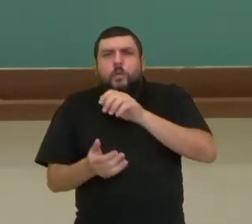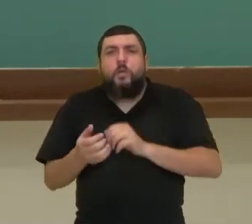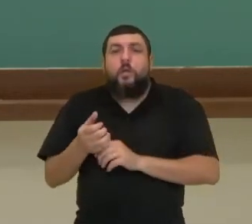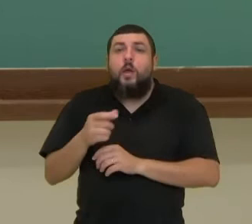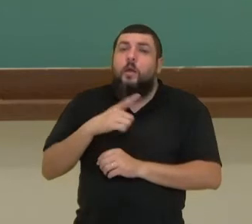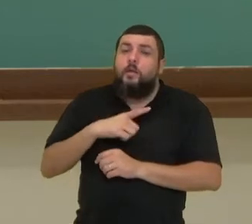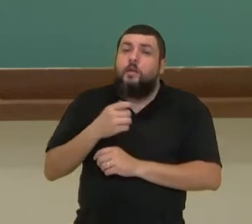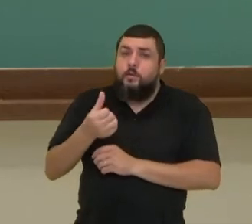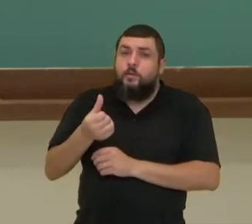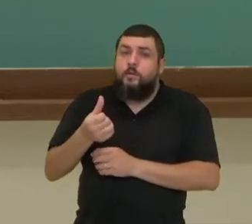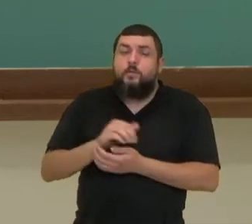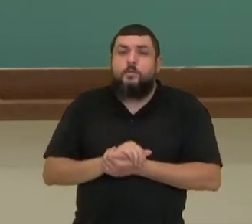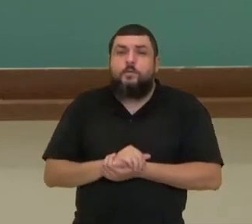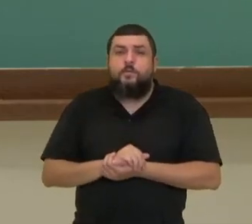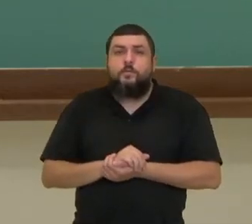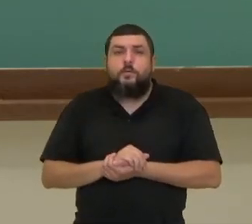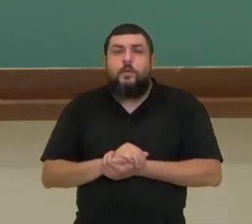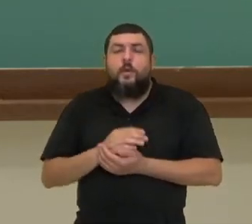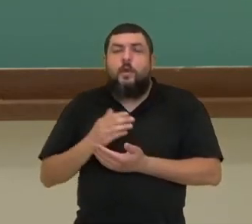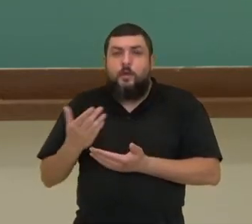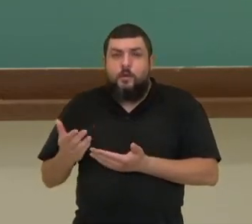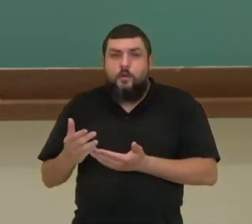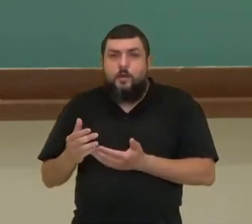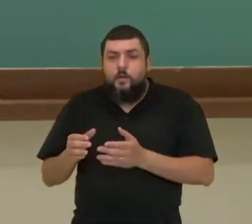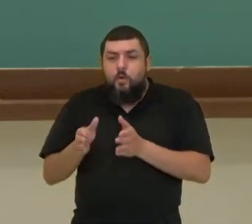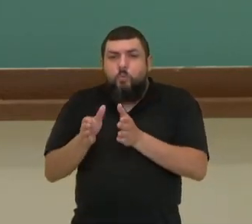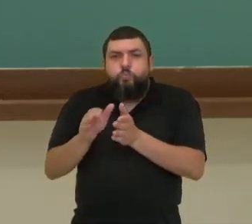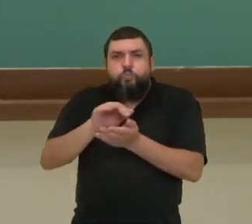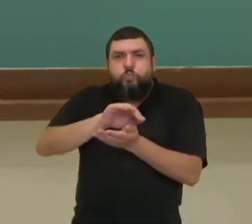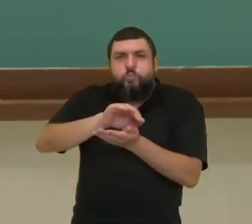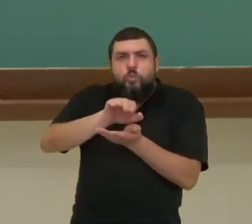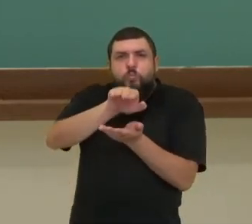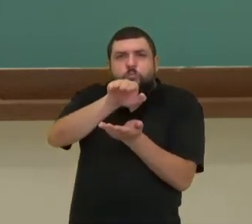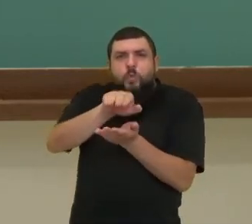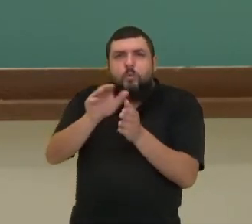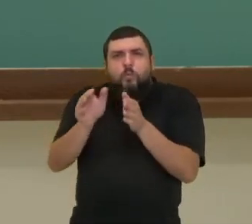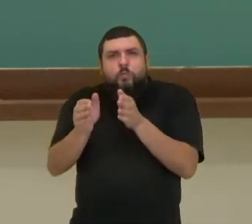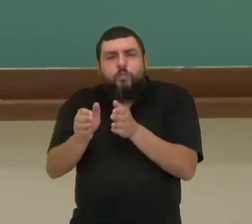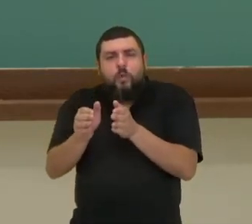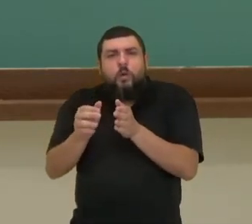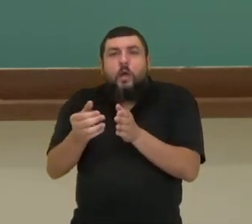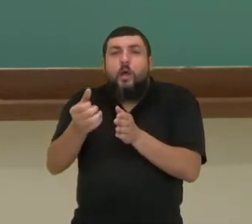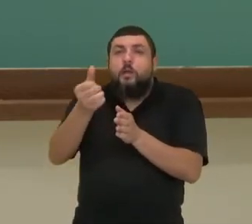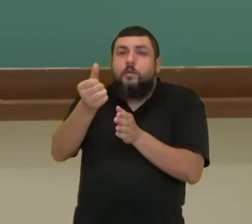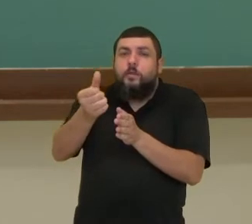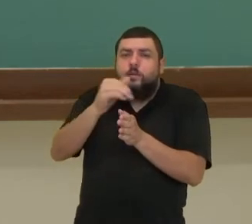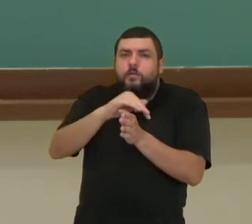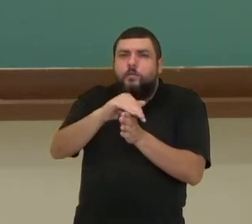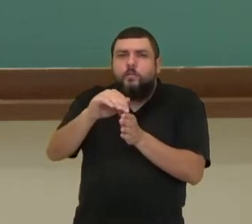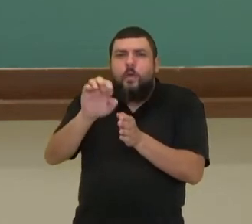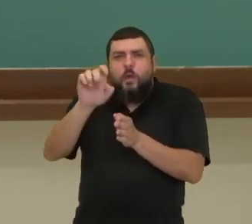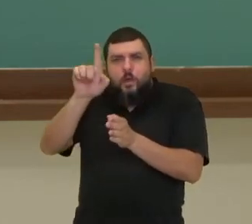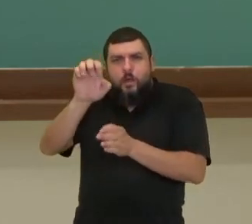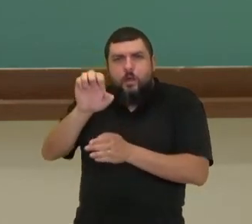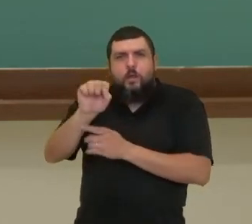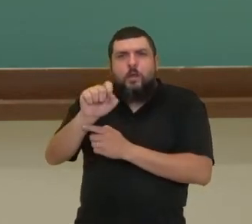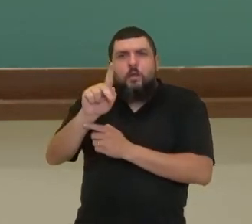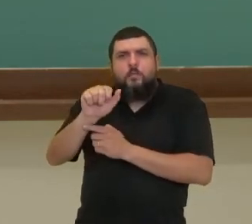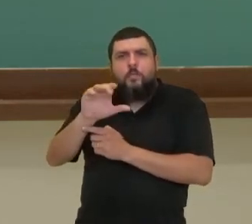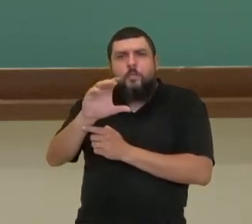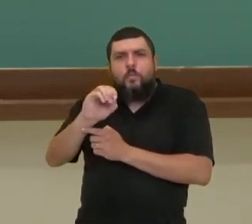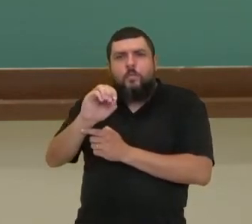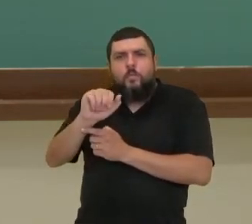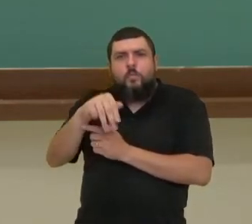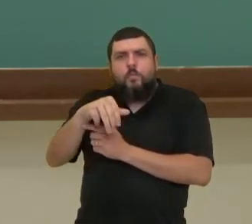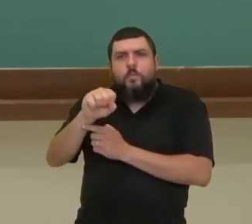respostas diferentes, todas essas 6 faces do dado, representam um espaço amostral, ou seja, o número